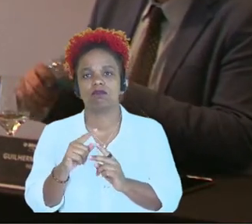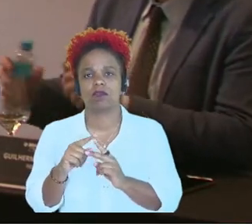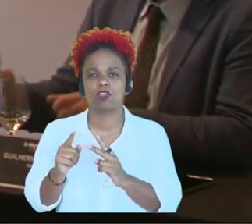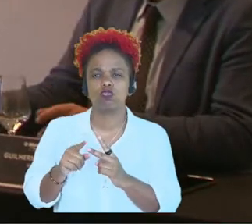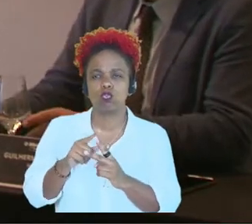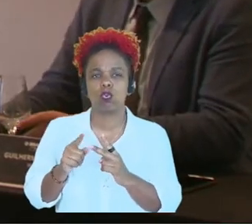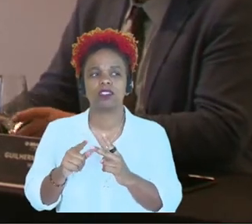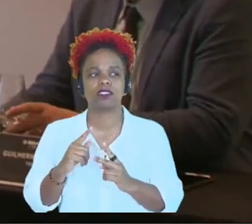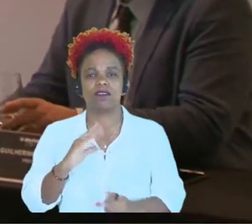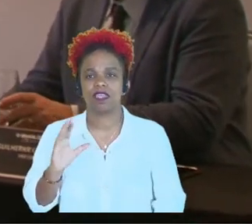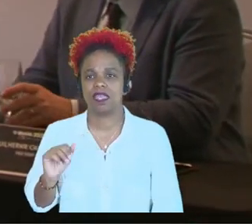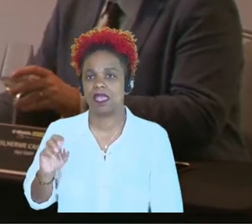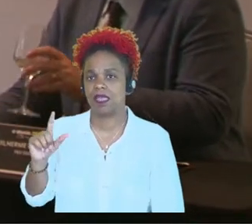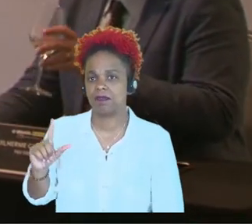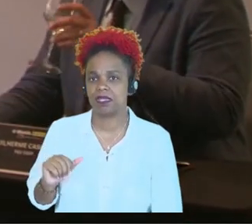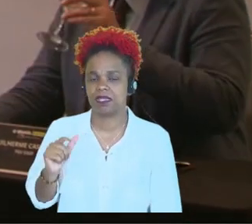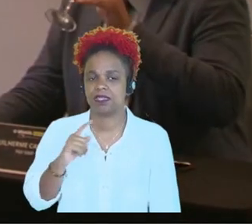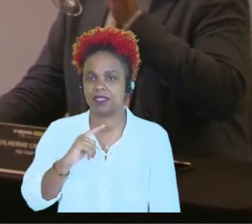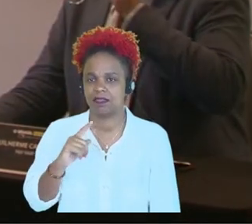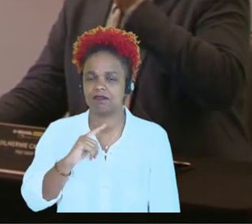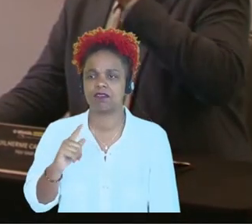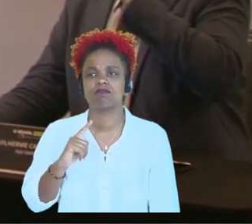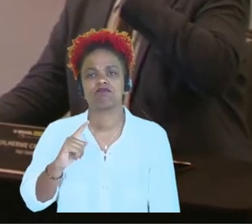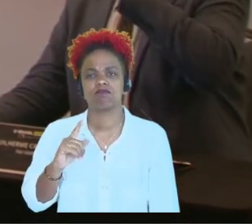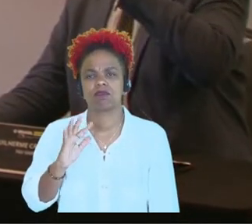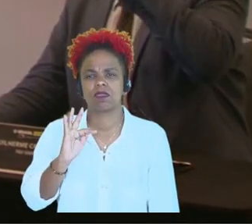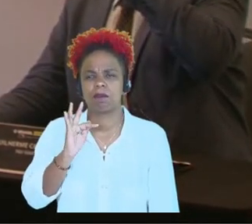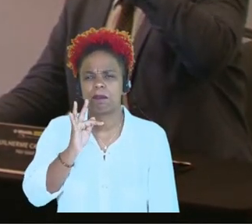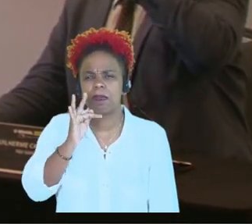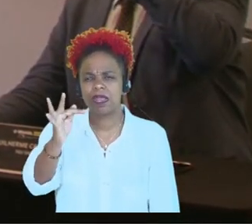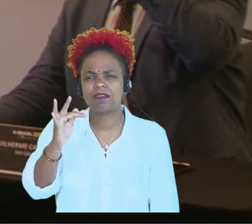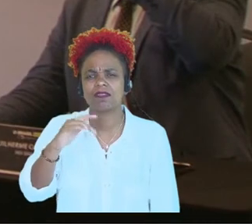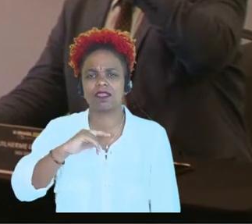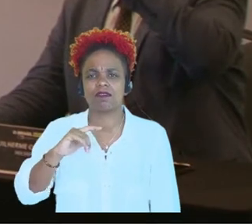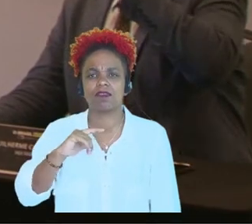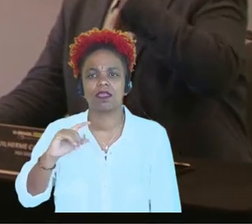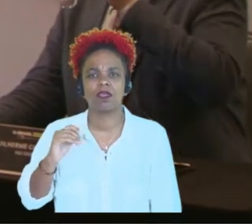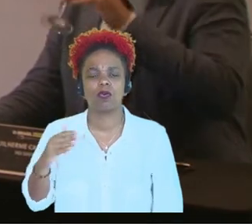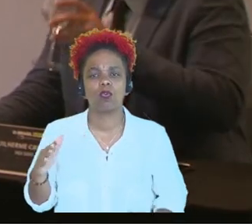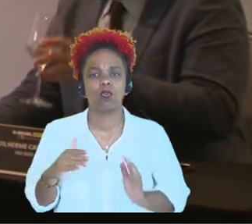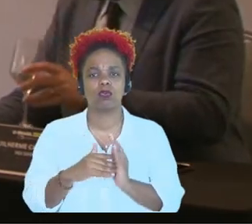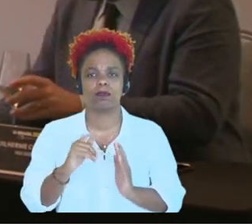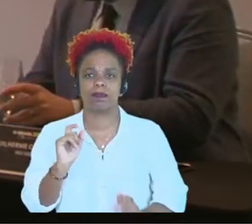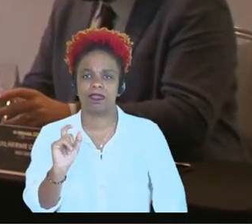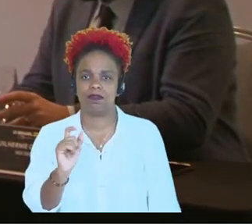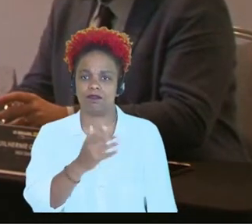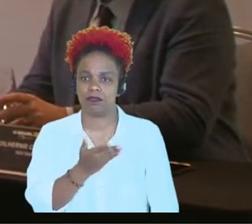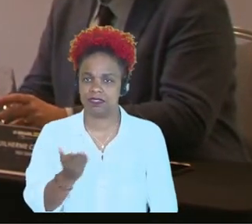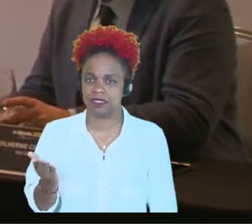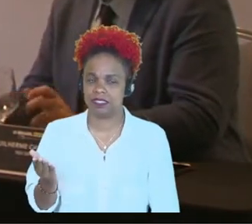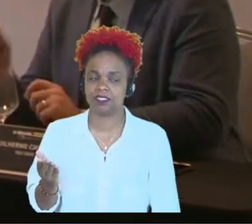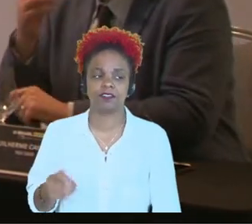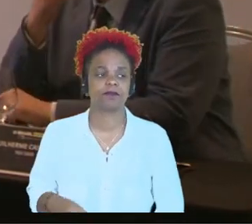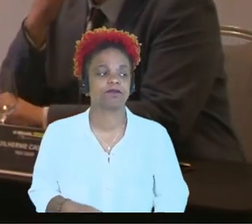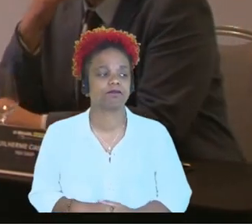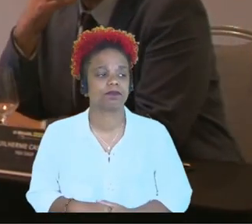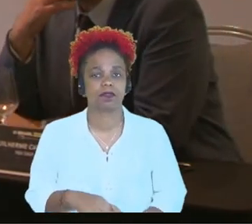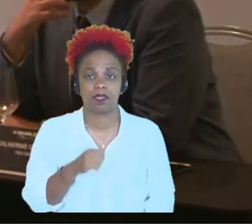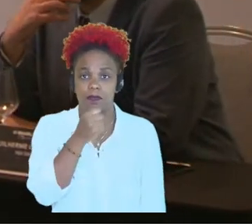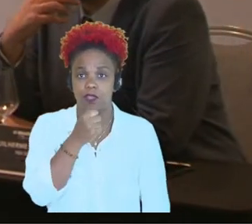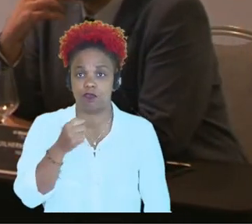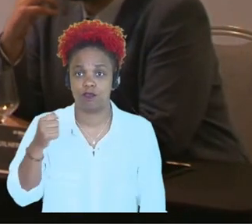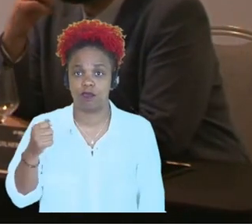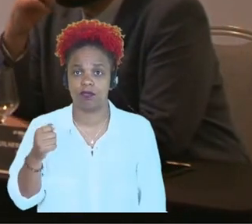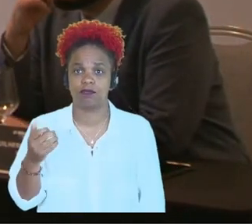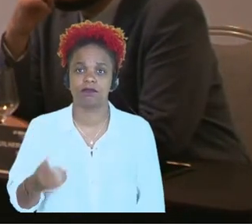você. Muito breve, a gente já encerra depois a última palavra de vocês. Já fazem também as considerações finais. Então, o microfone aqui,